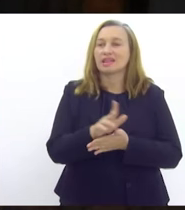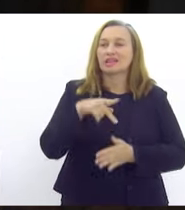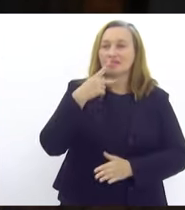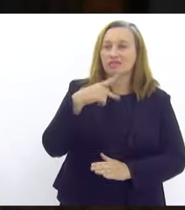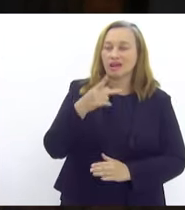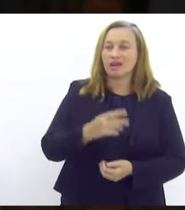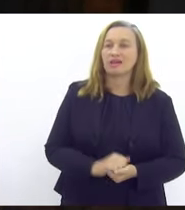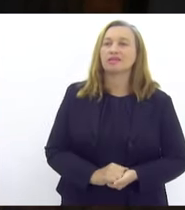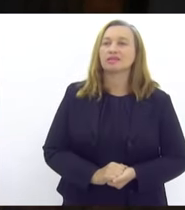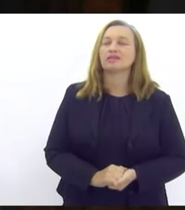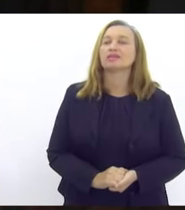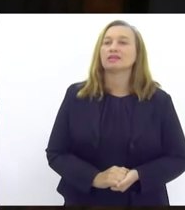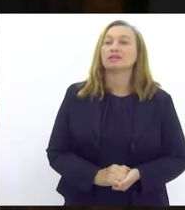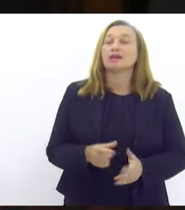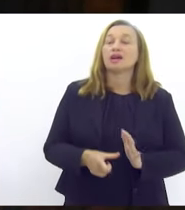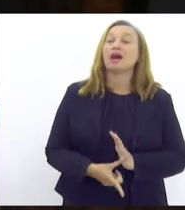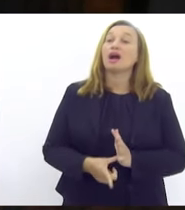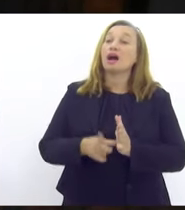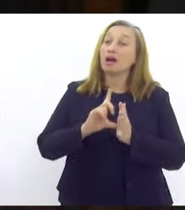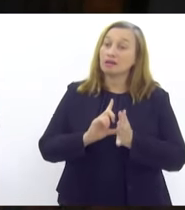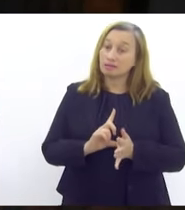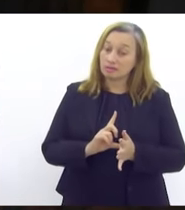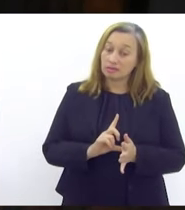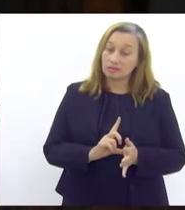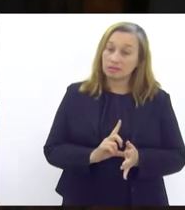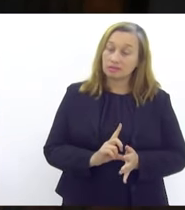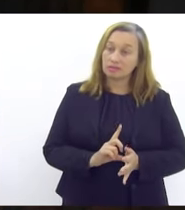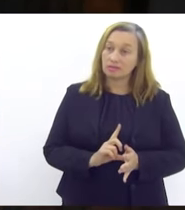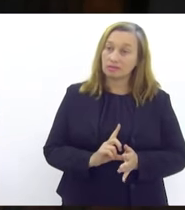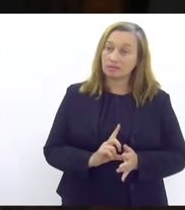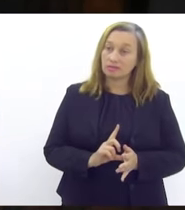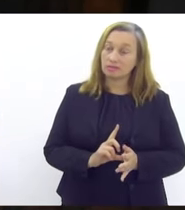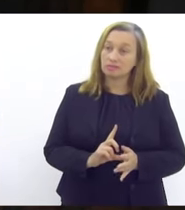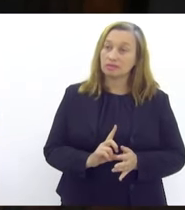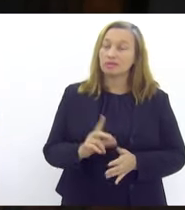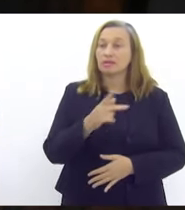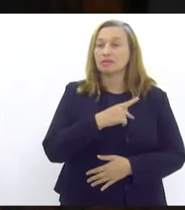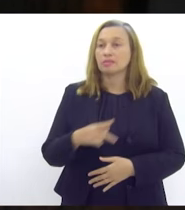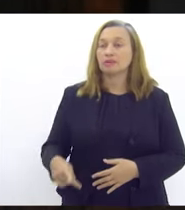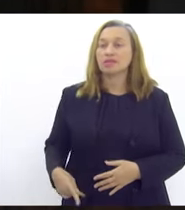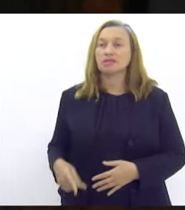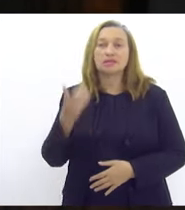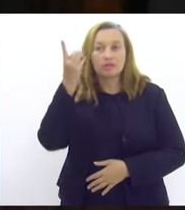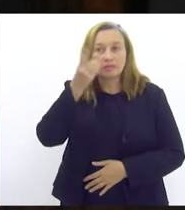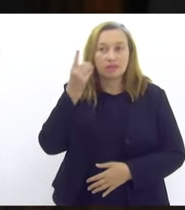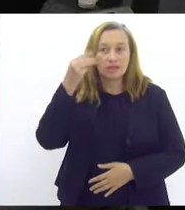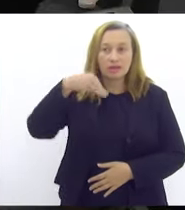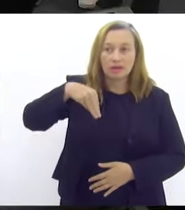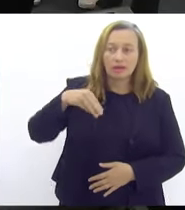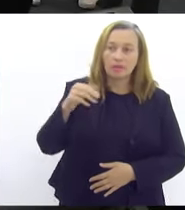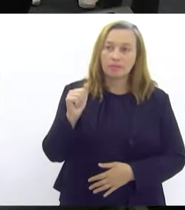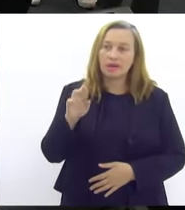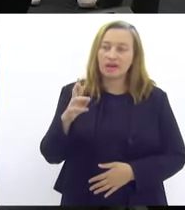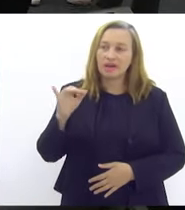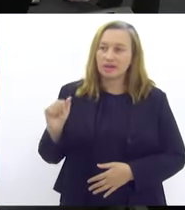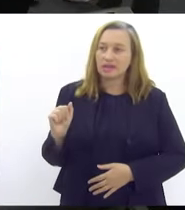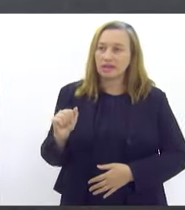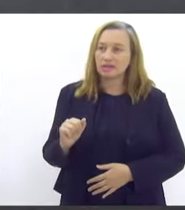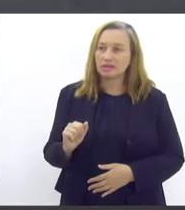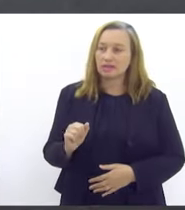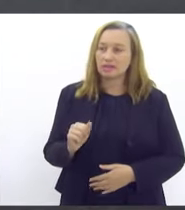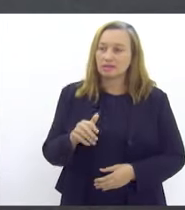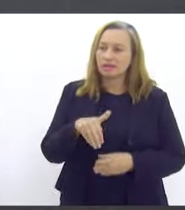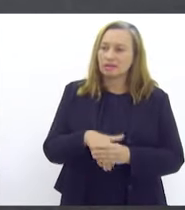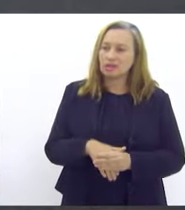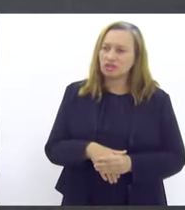tratar. Antes. A Marina, deputada. Presidenta, a deputada Marina está querendo consignar o voto dela, mas está tendo algum